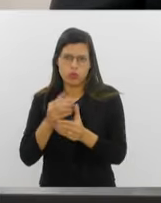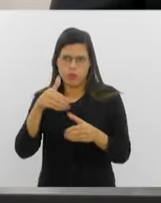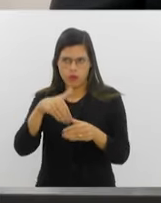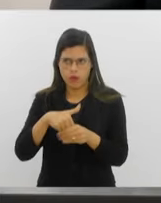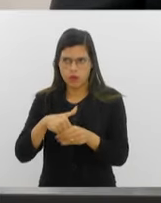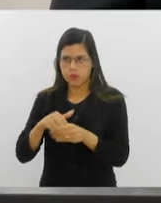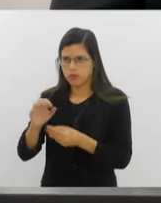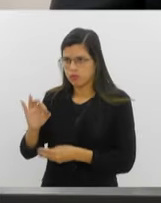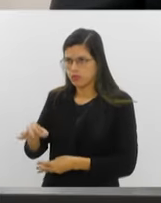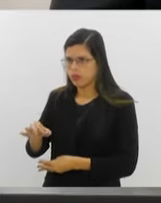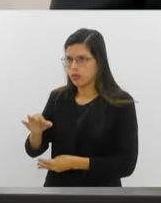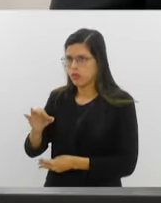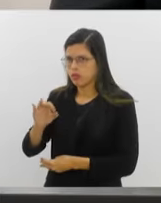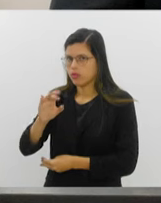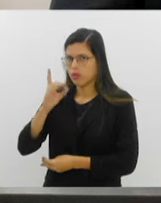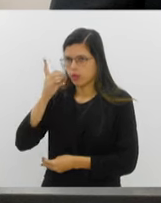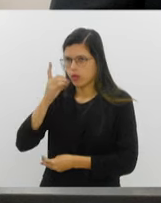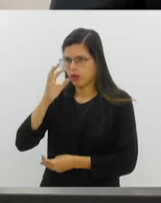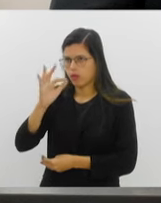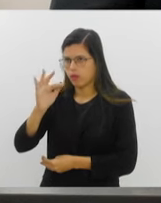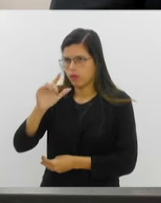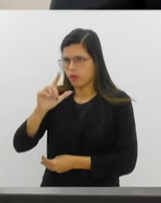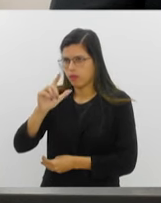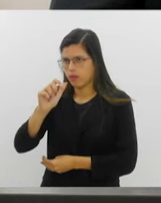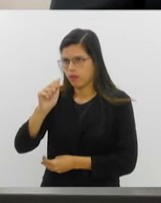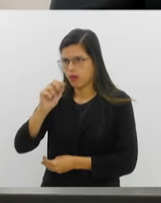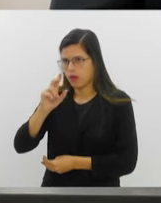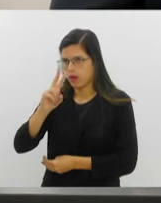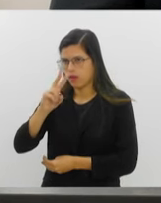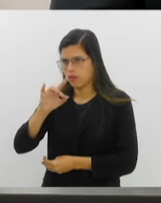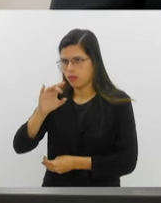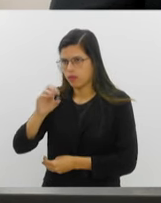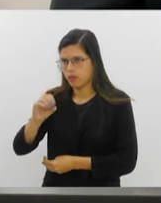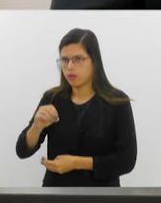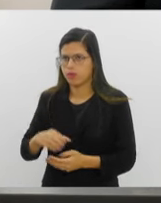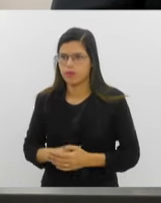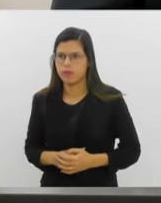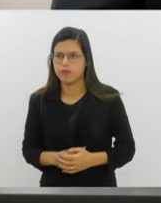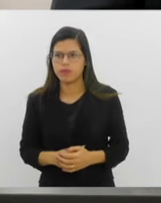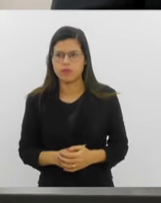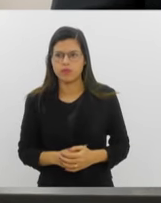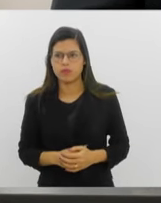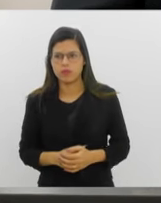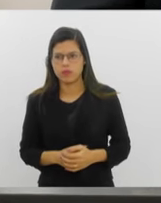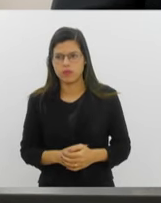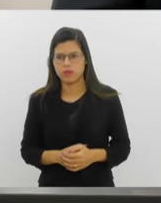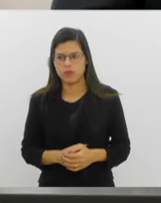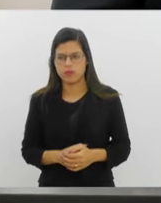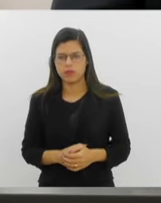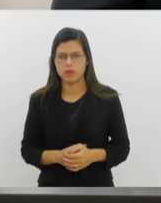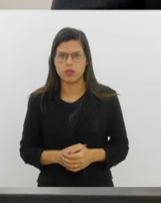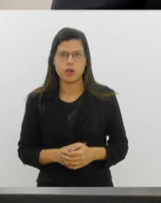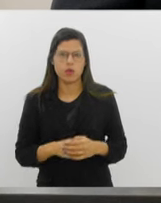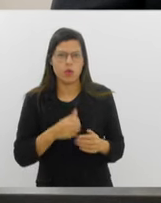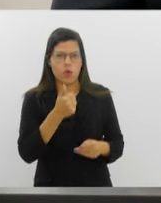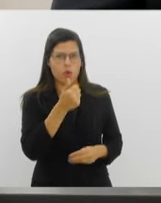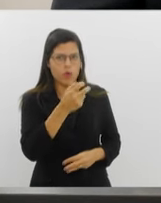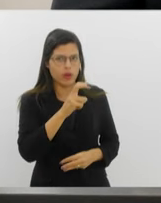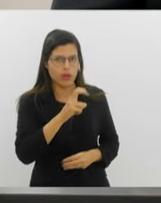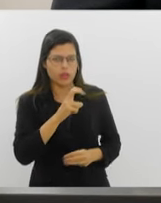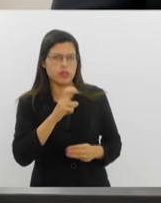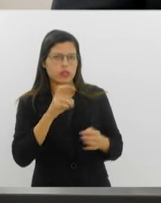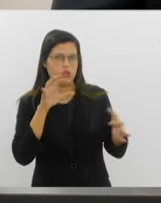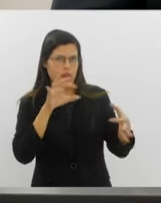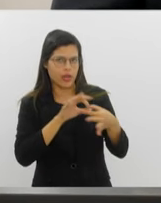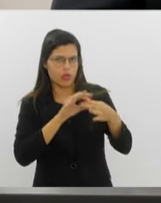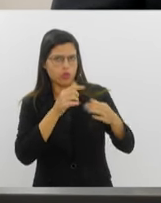Flávio. Artigo 5º? Não, artigo 20 também, deputado. Pode ser o 5º combinado com 20. É, o 5º combinado com 20, deputado. Se